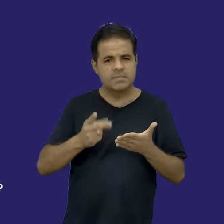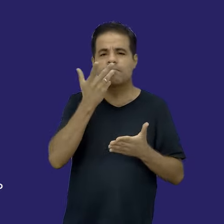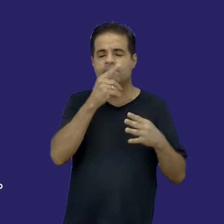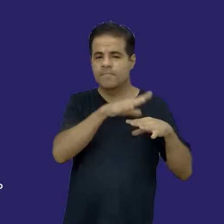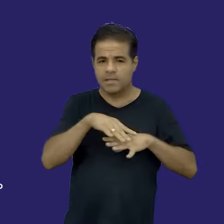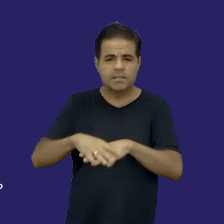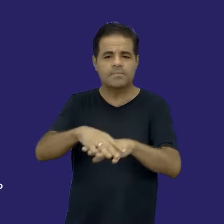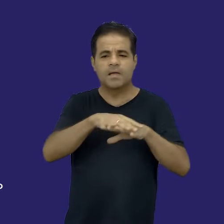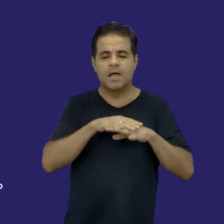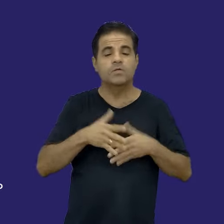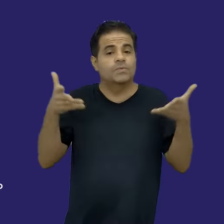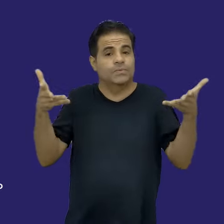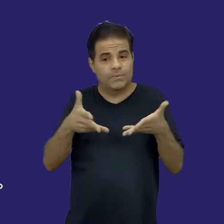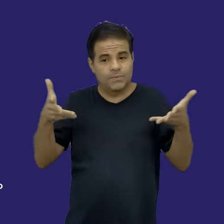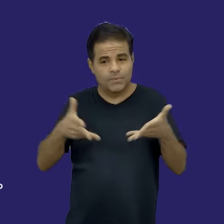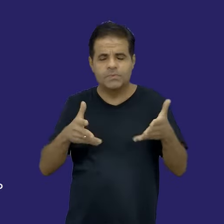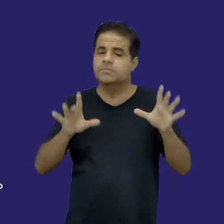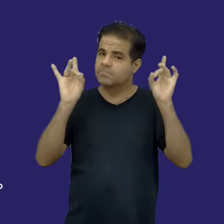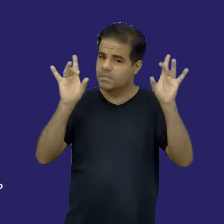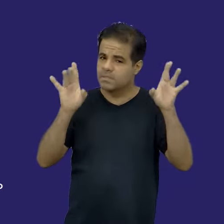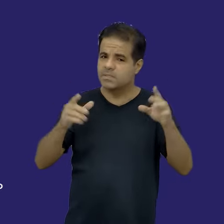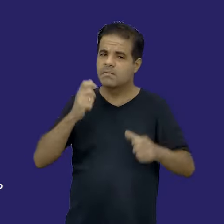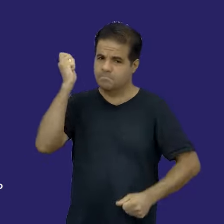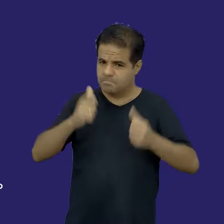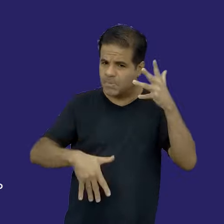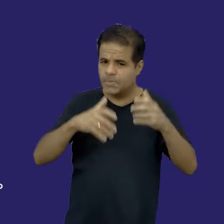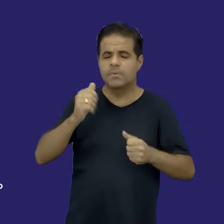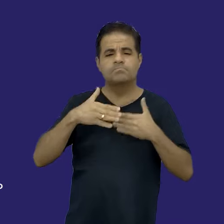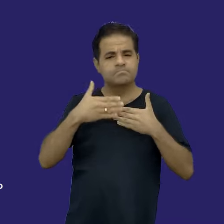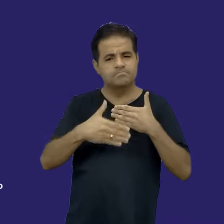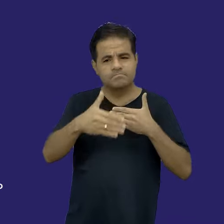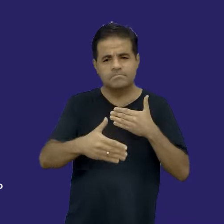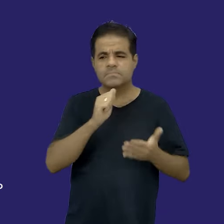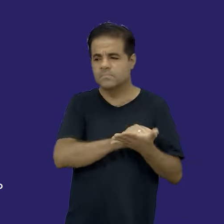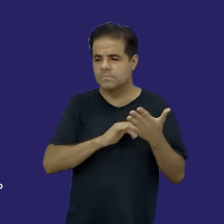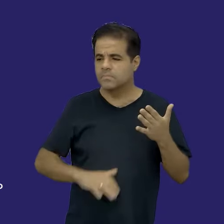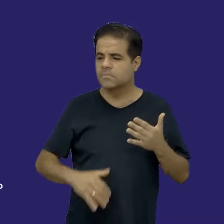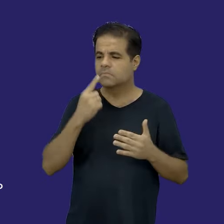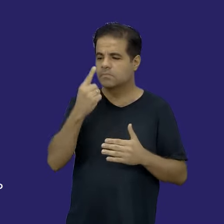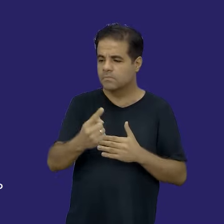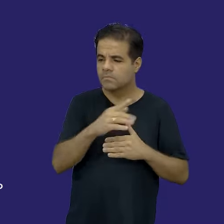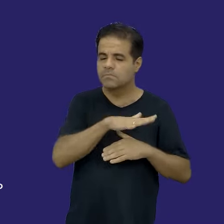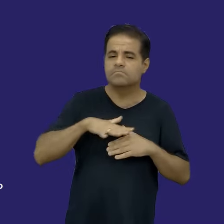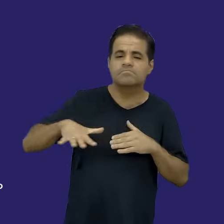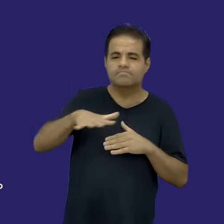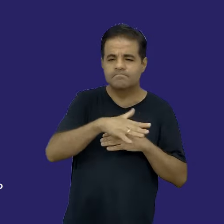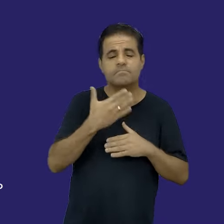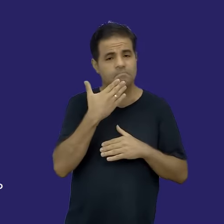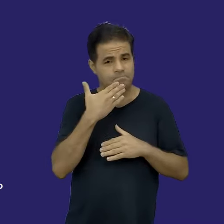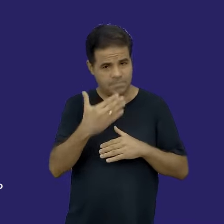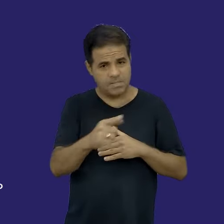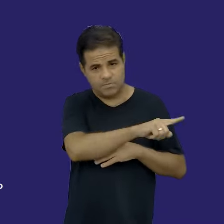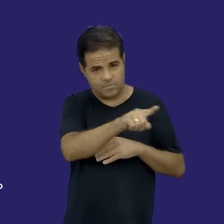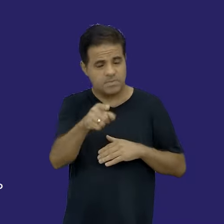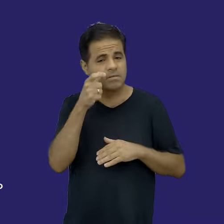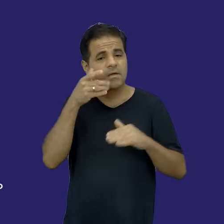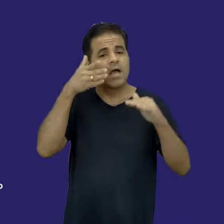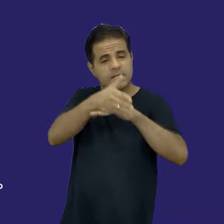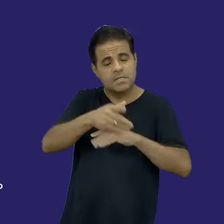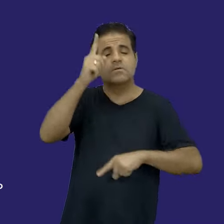matemática. Hoje, em especial, vamos falar sobre a sequência de atividade 1, do volume 1, e peço a vocês que